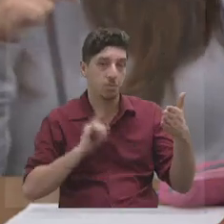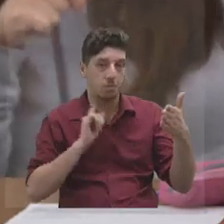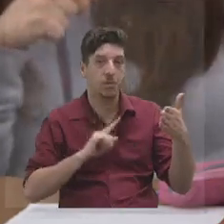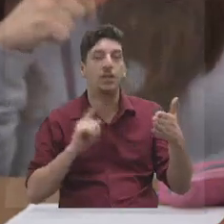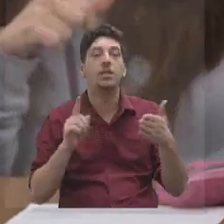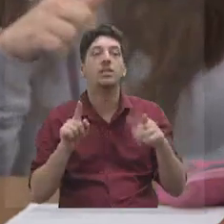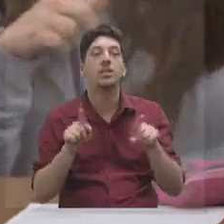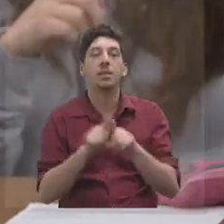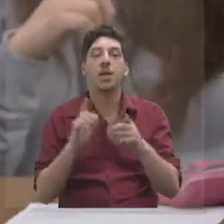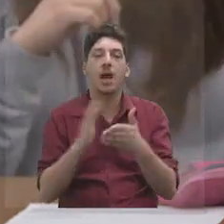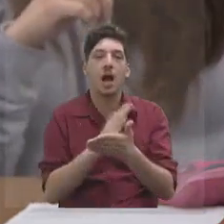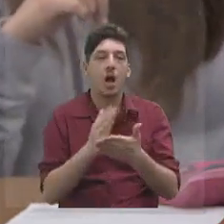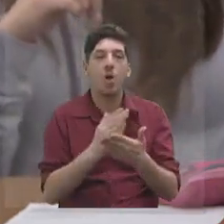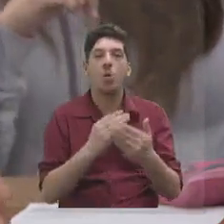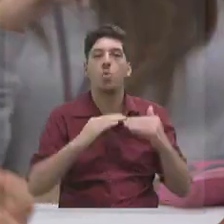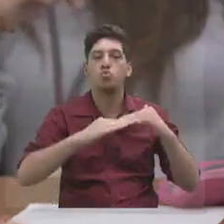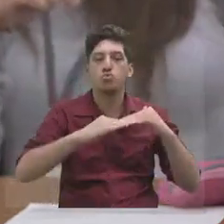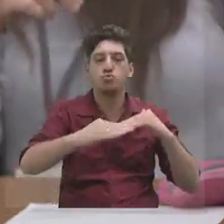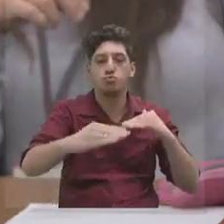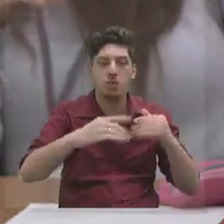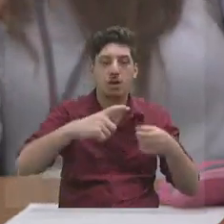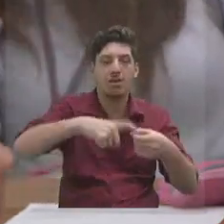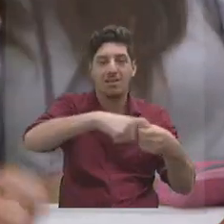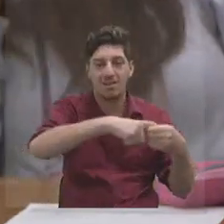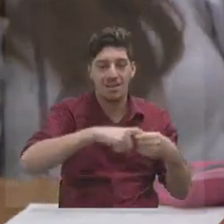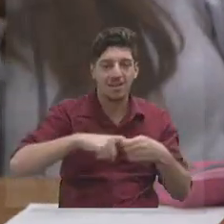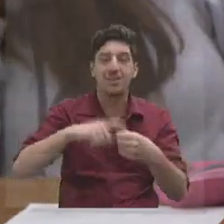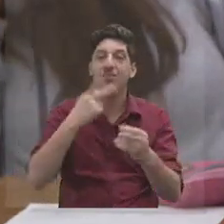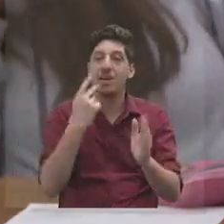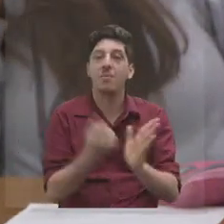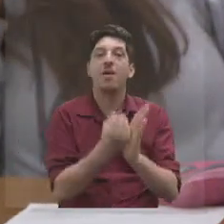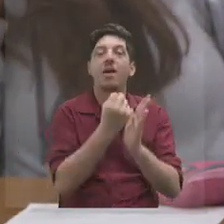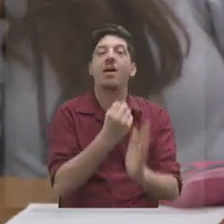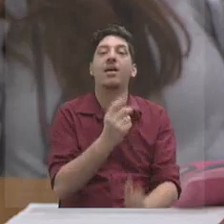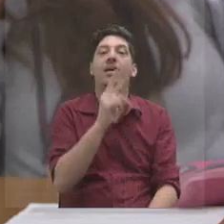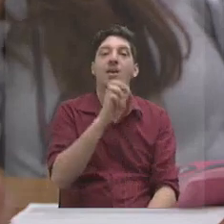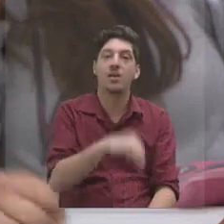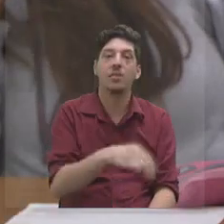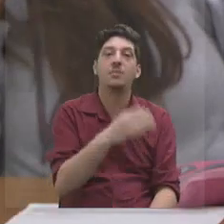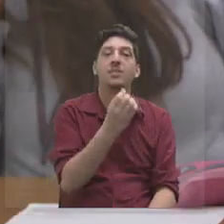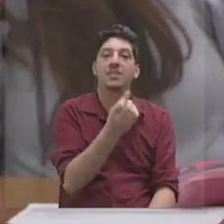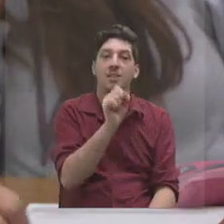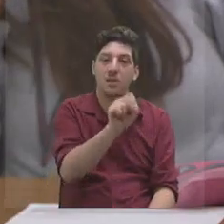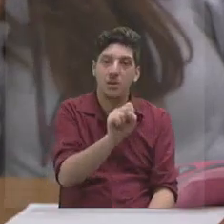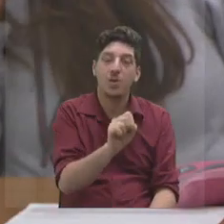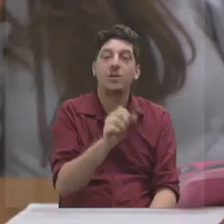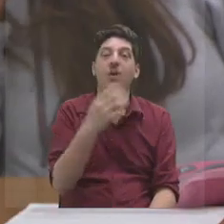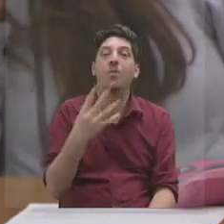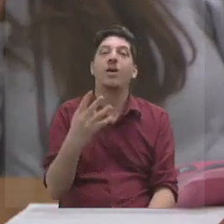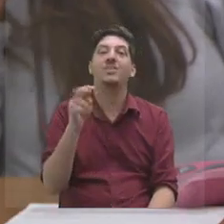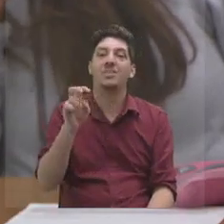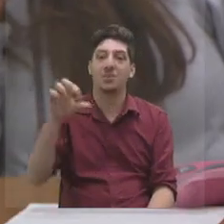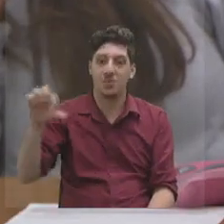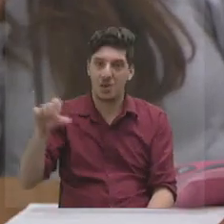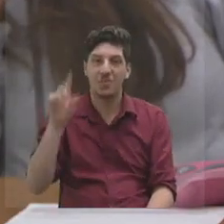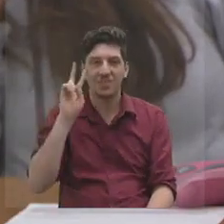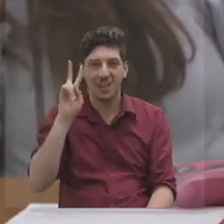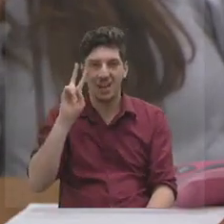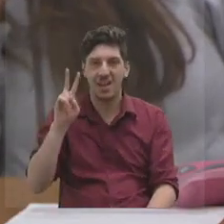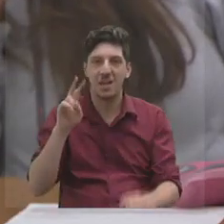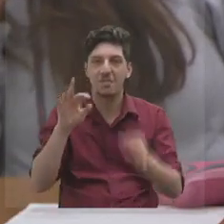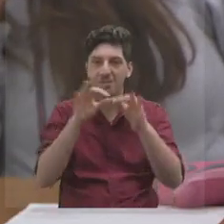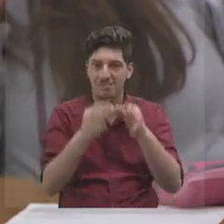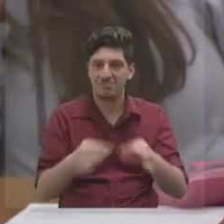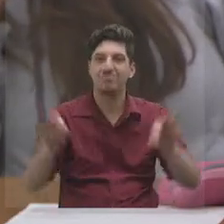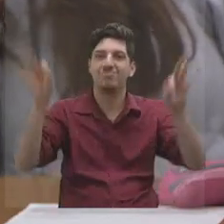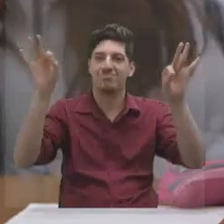concessão e eu destaco aqui o Marco mesmo lá do Km 68 da 459 né o senhor tava lá na hora que liberou e sabemos o benefício né